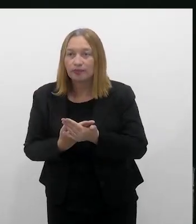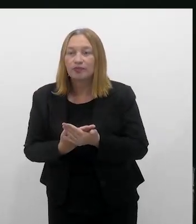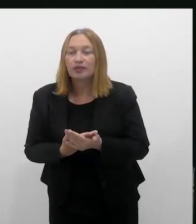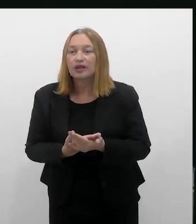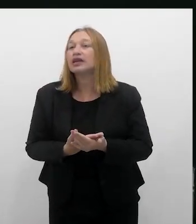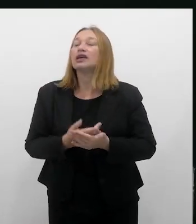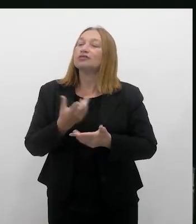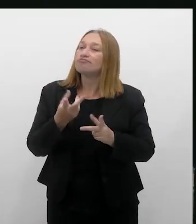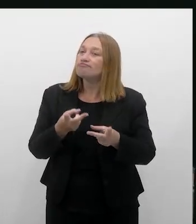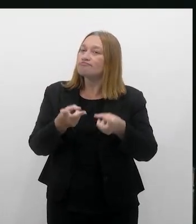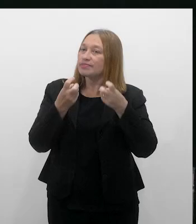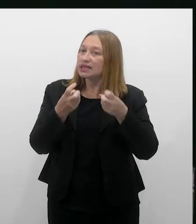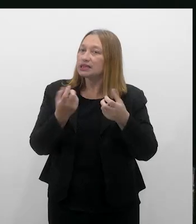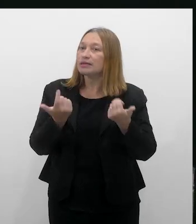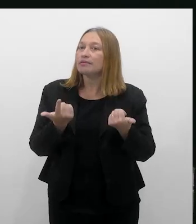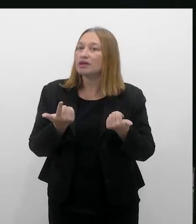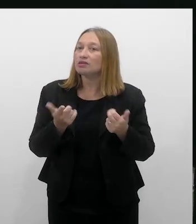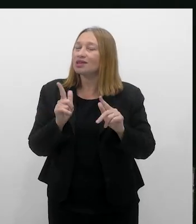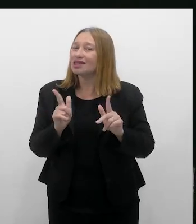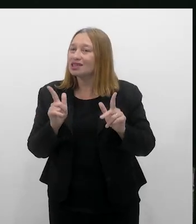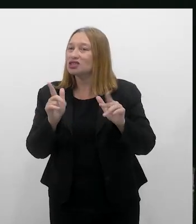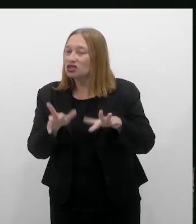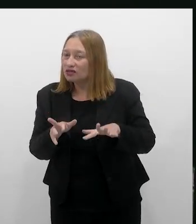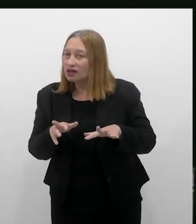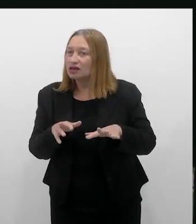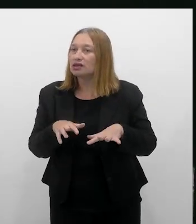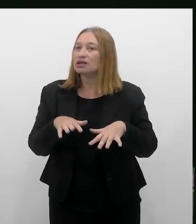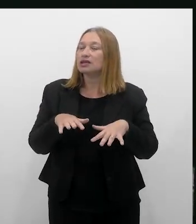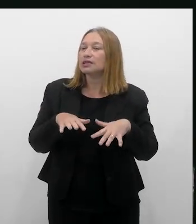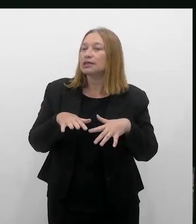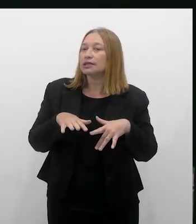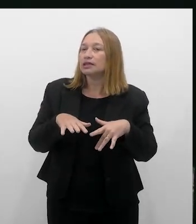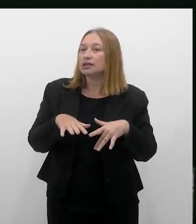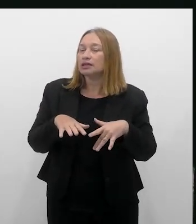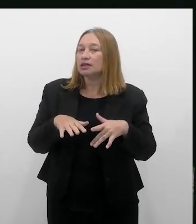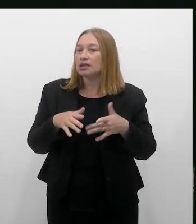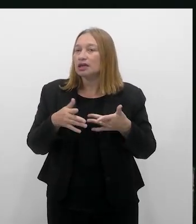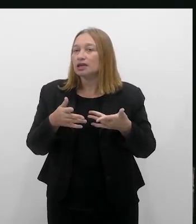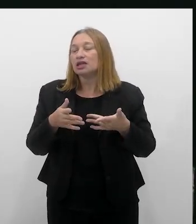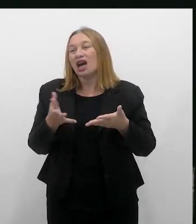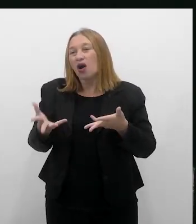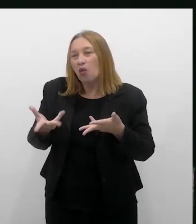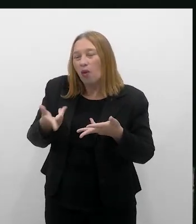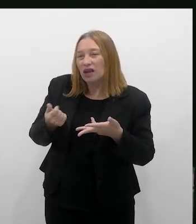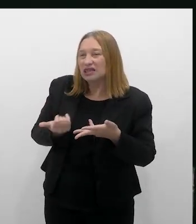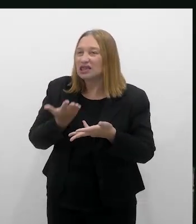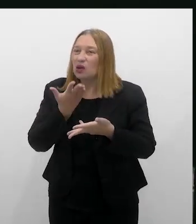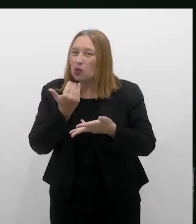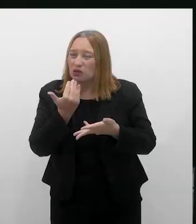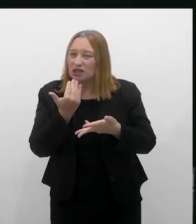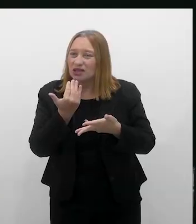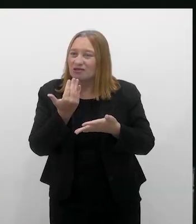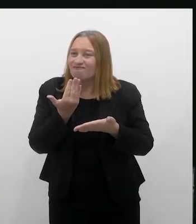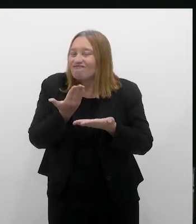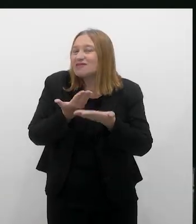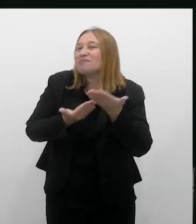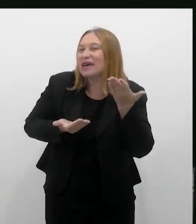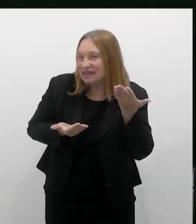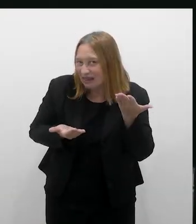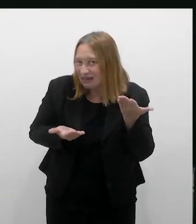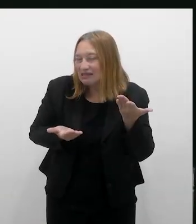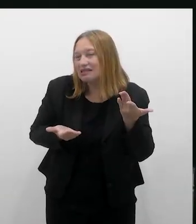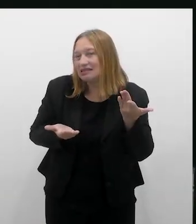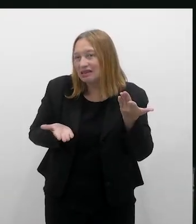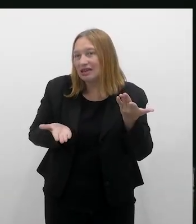alimentação escolar. E a gente percebeu que essa diferença com o mercado fazia com que a qualidade da alimentação